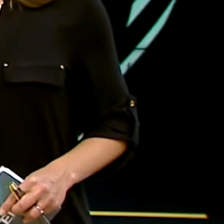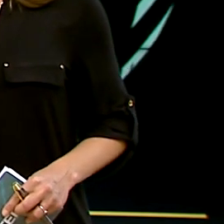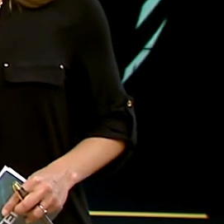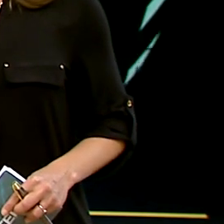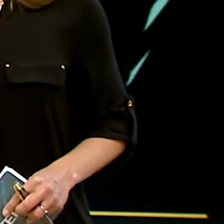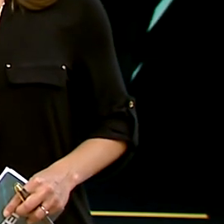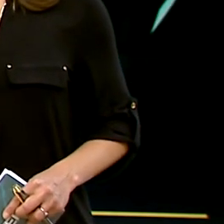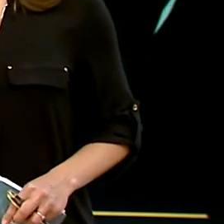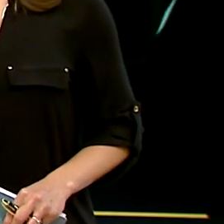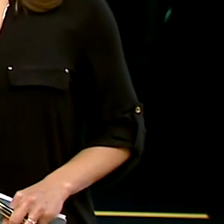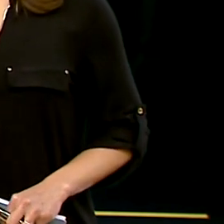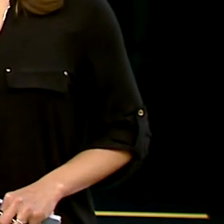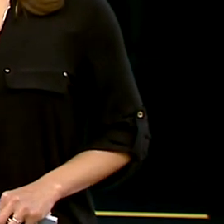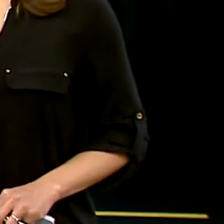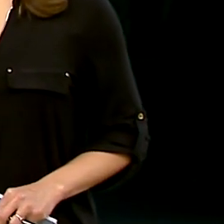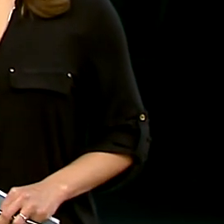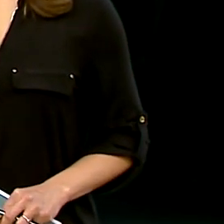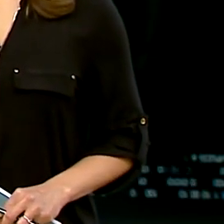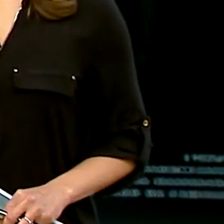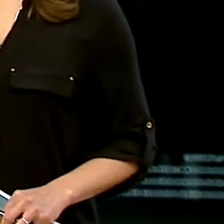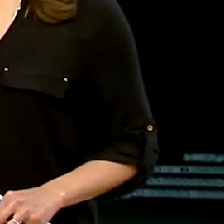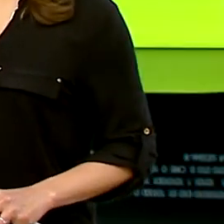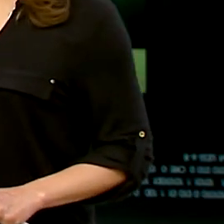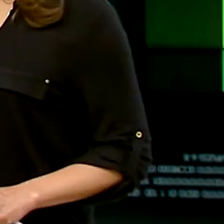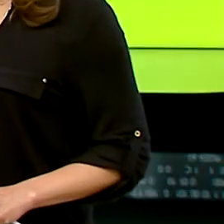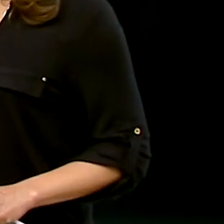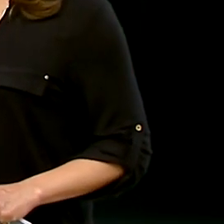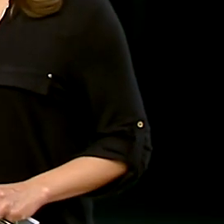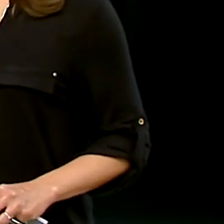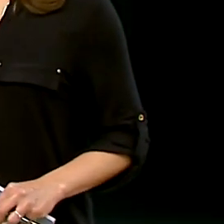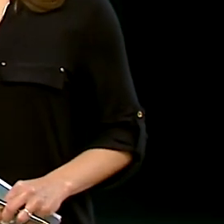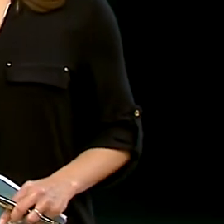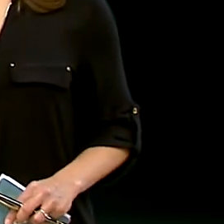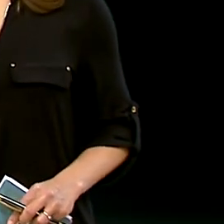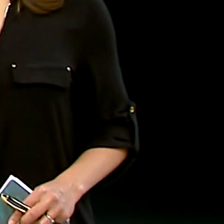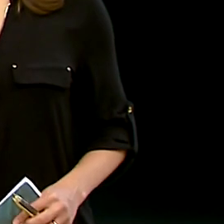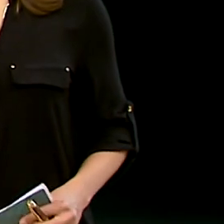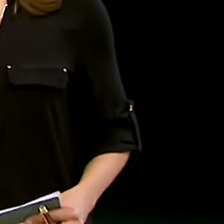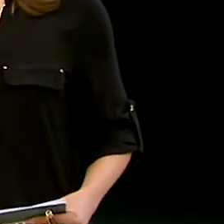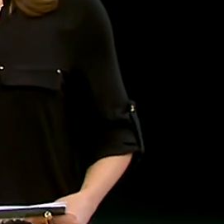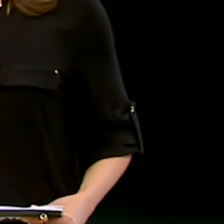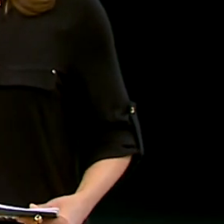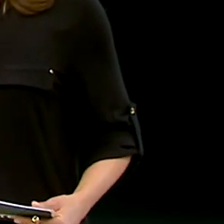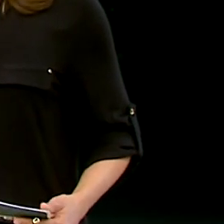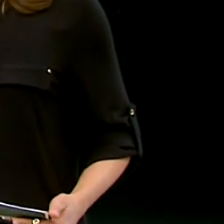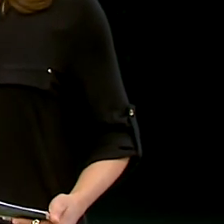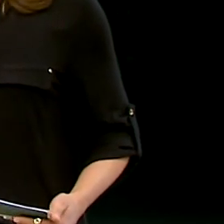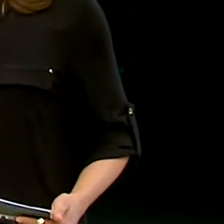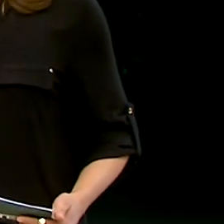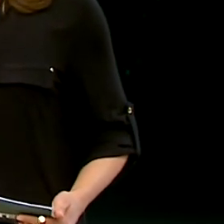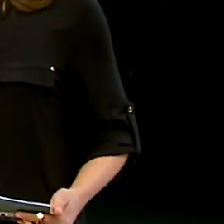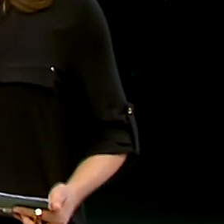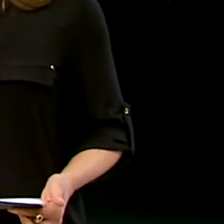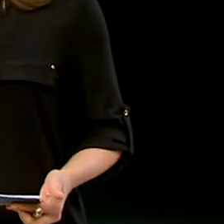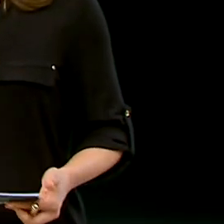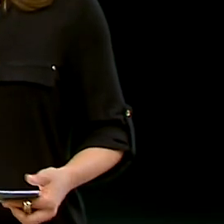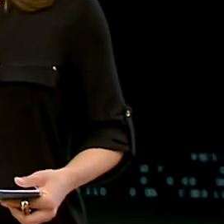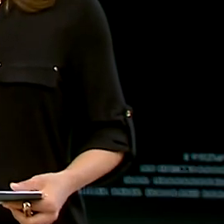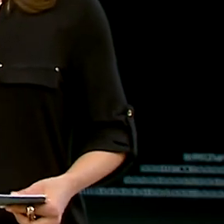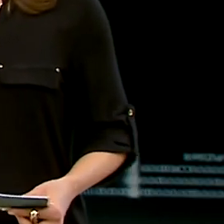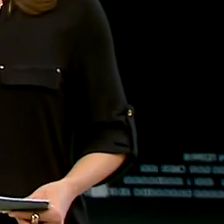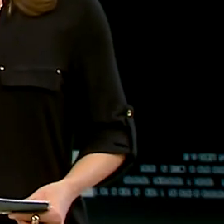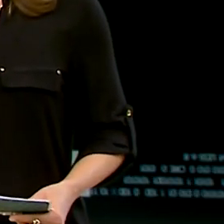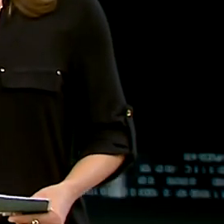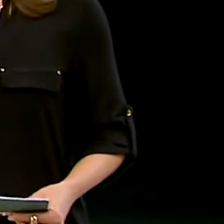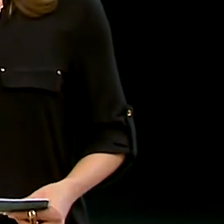é um dos ministros com quem bolsonaros reunião hoje foi o general augusto heleno chefe do gabinete de segurança institucional e o